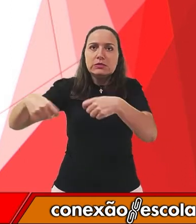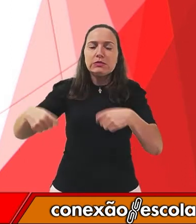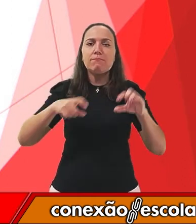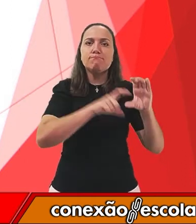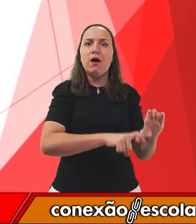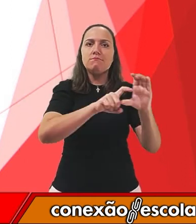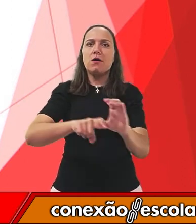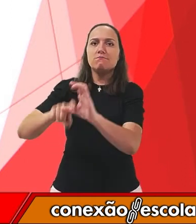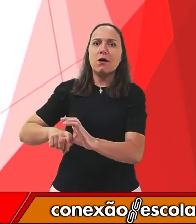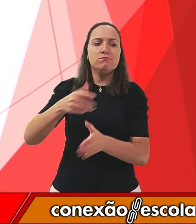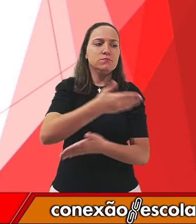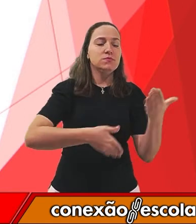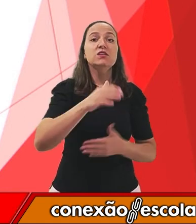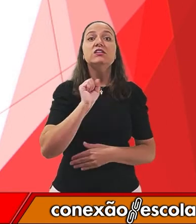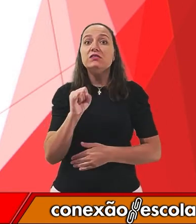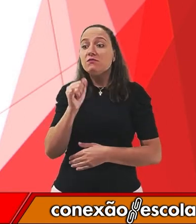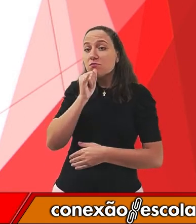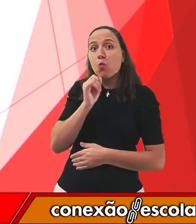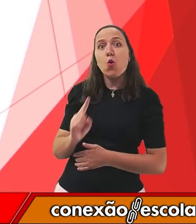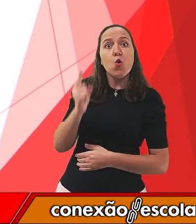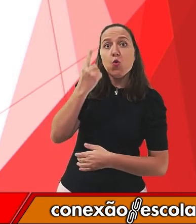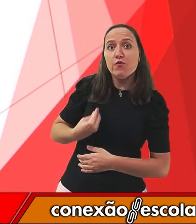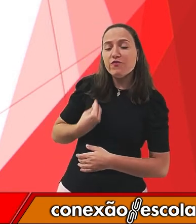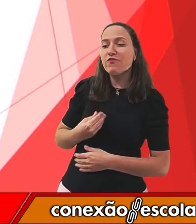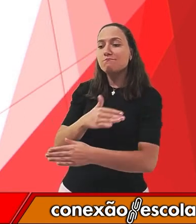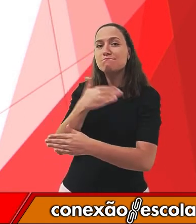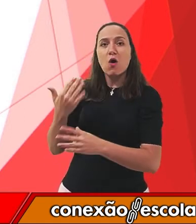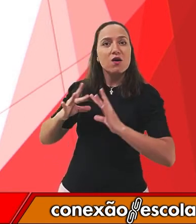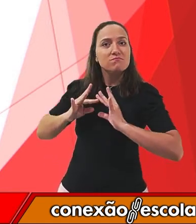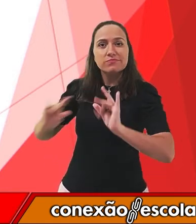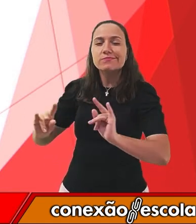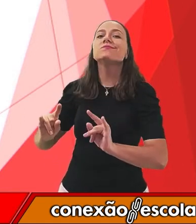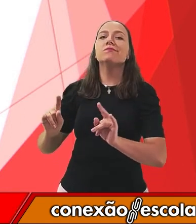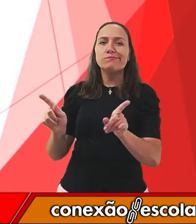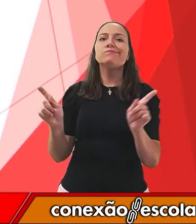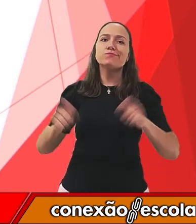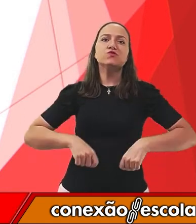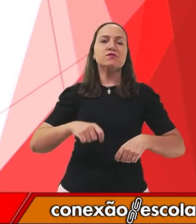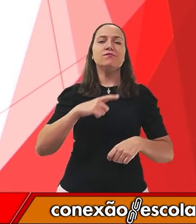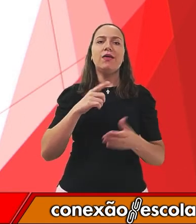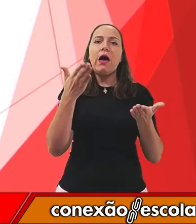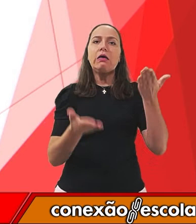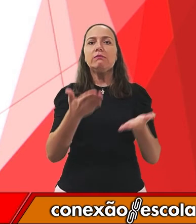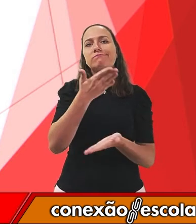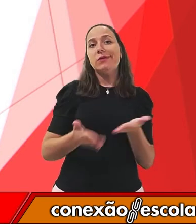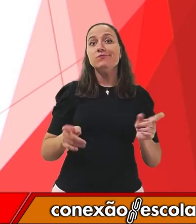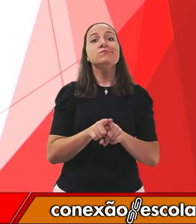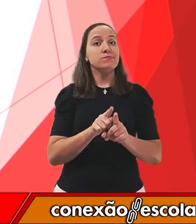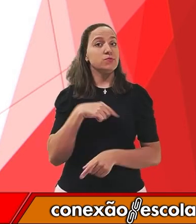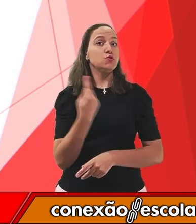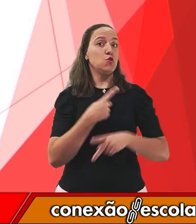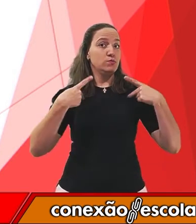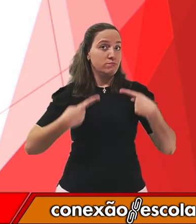há consequências para todo o ecossistema, inclusive para nós humanos, que fazemos parte dele. Entendido?